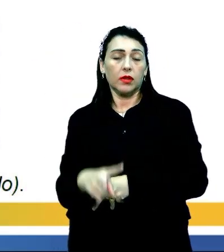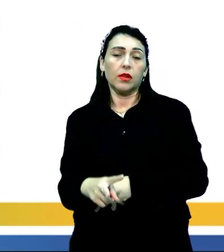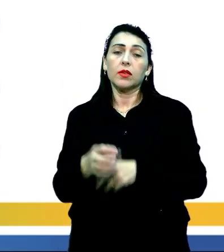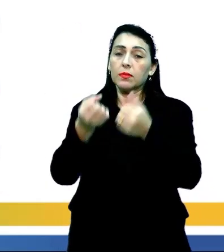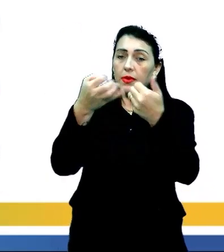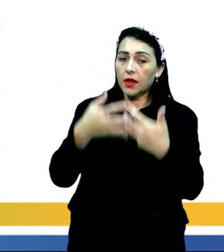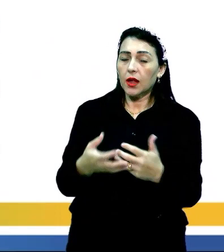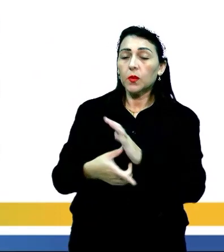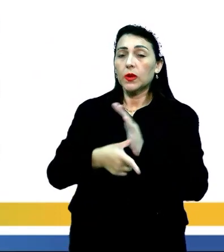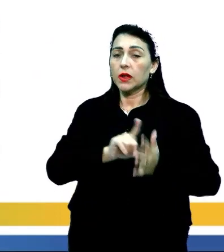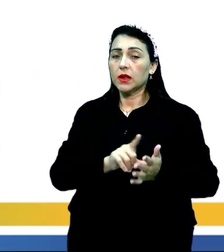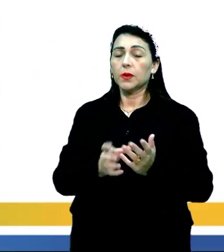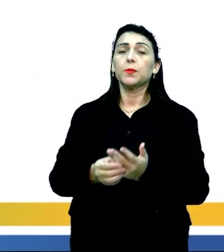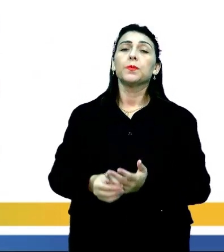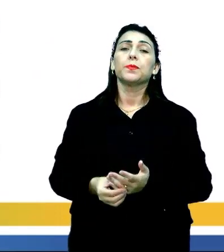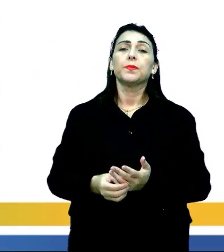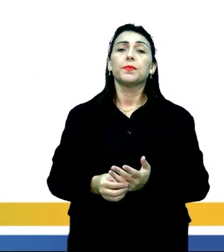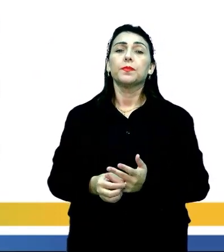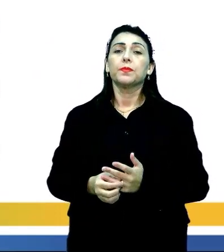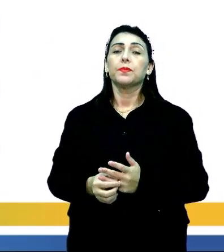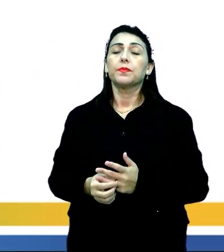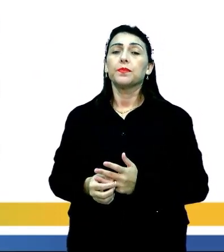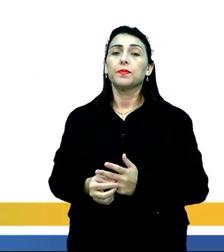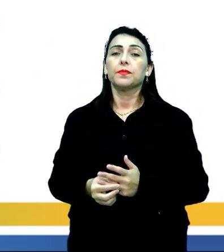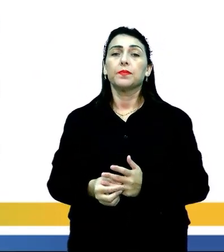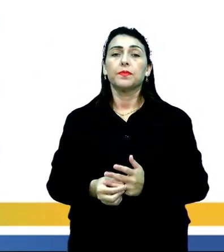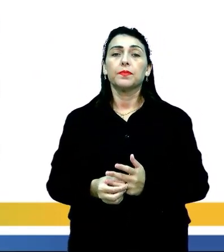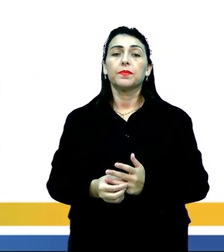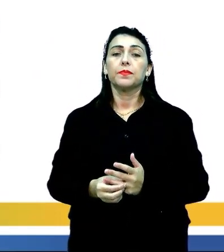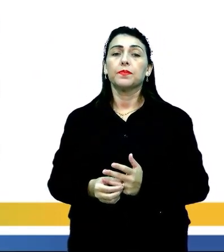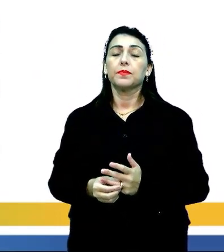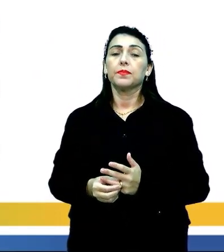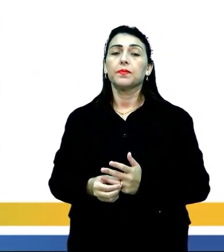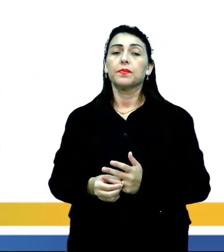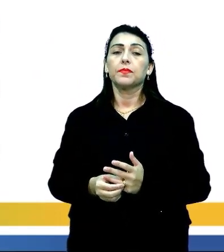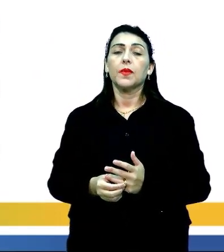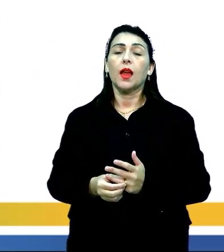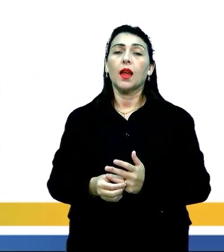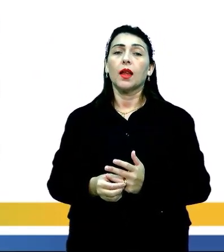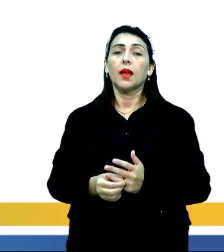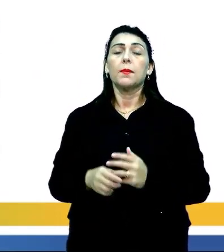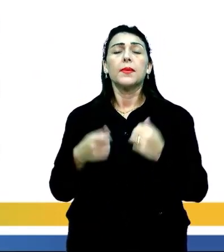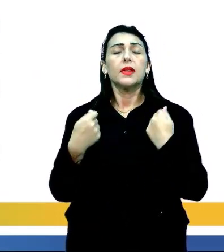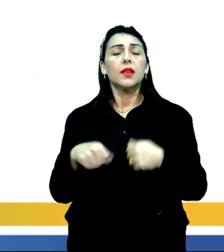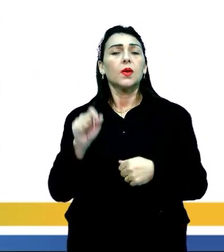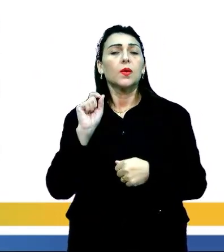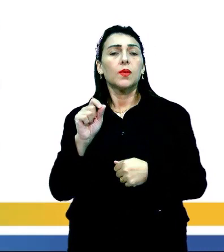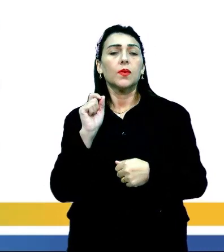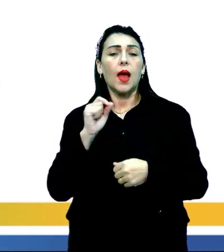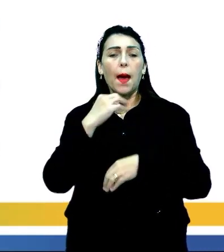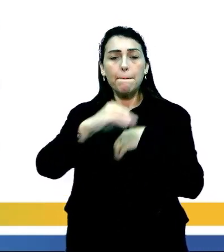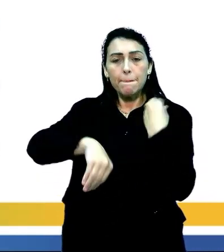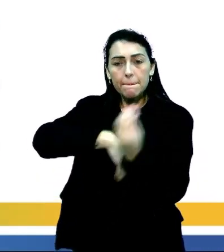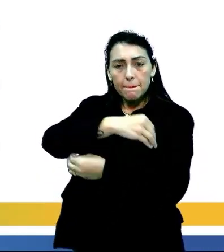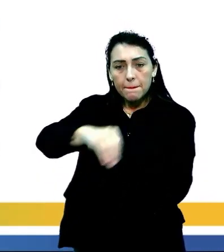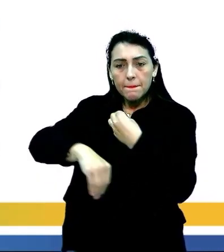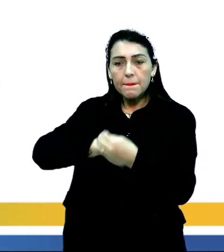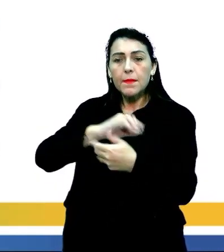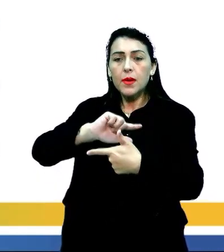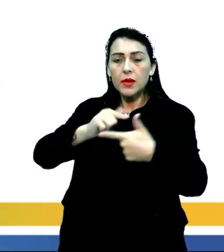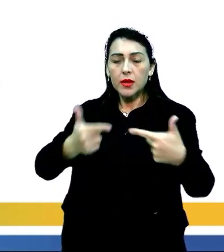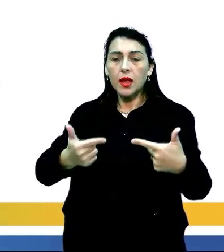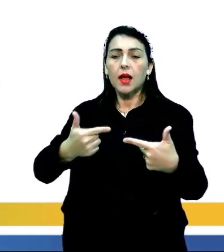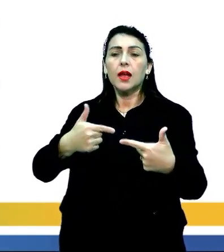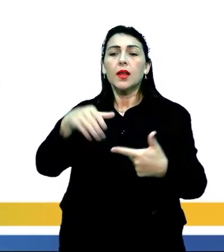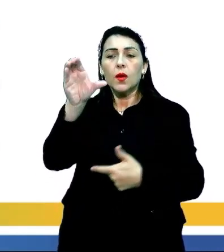anteriormente Então vamos lá Então tudo isso deve aqui a mistura entre a